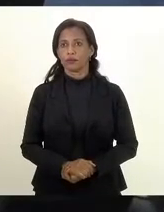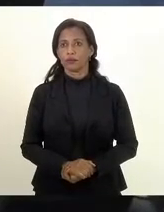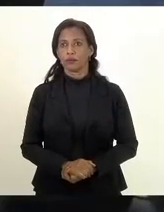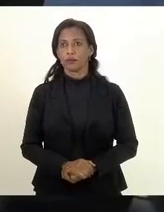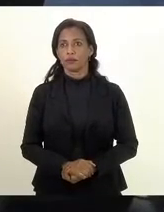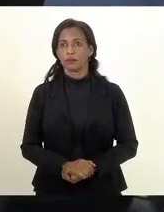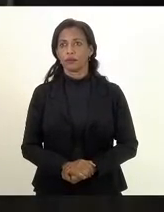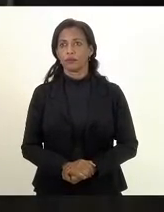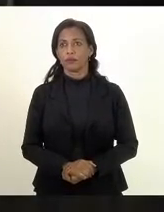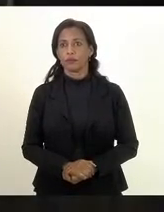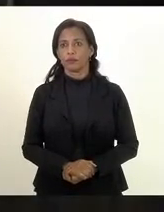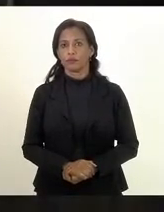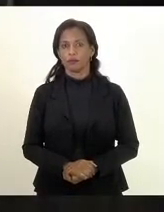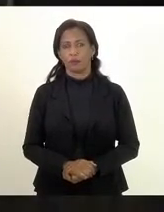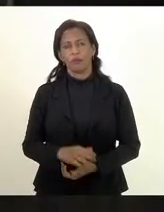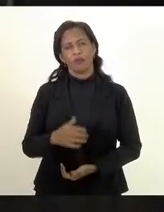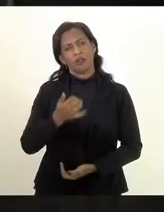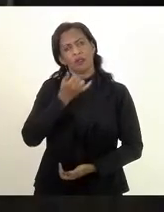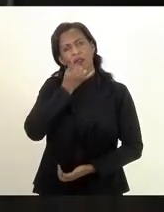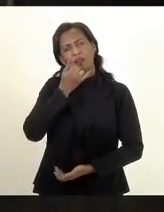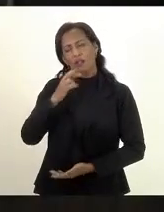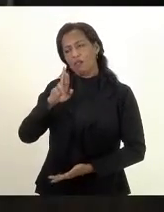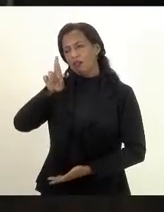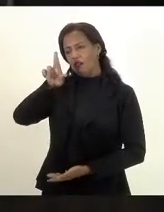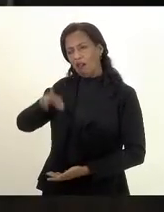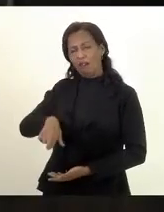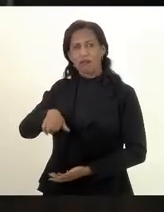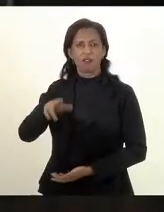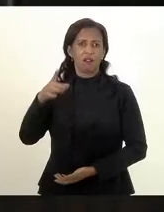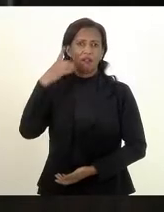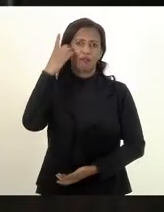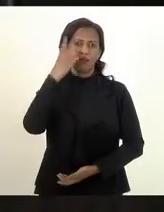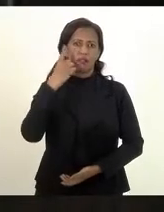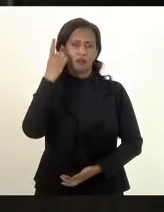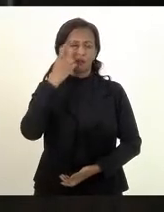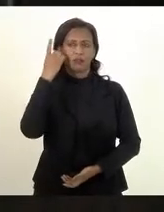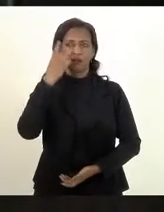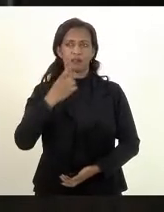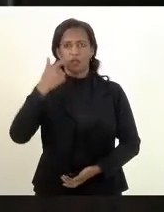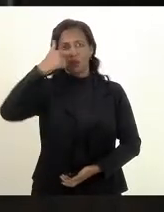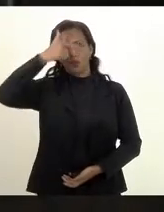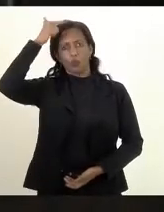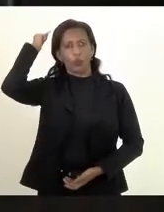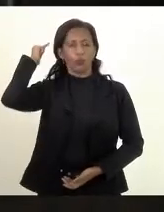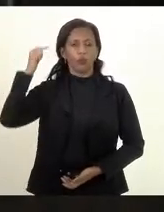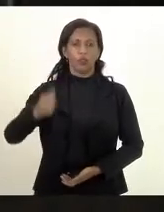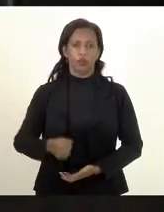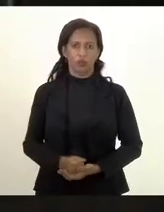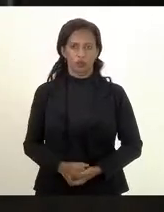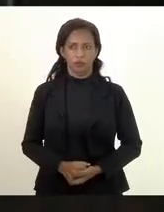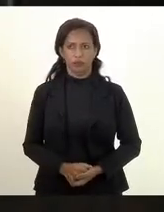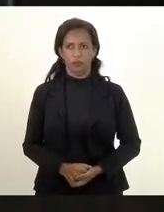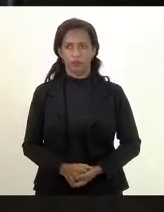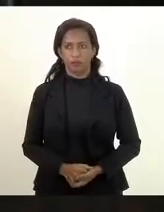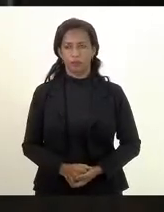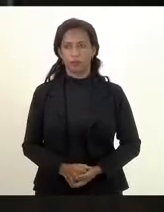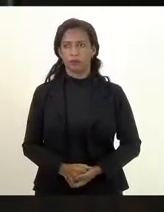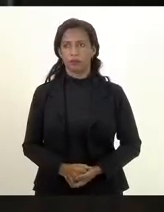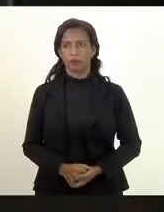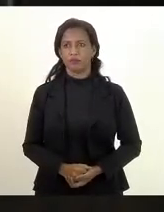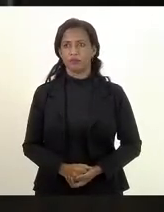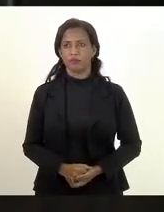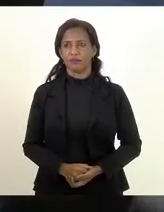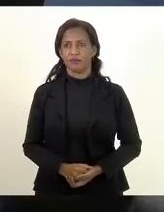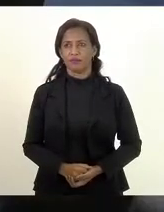Vossa Excelência tem toda a razão, deputado Luiz Paulo e demais. Mas a